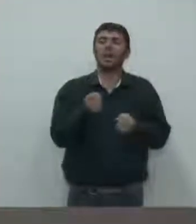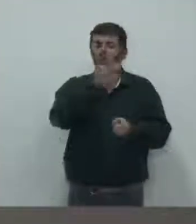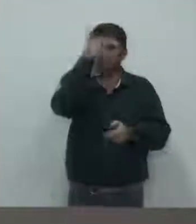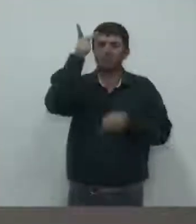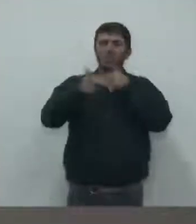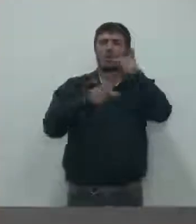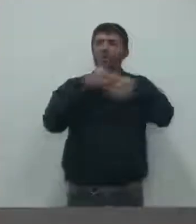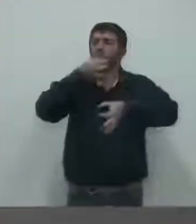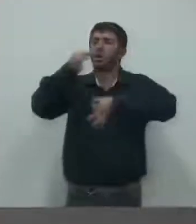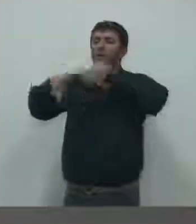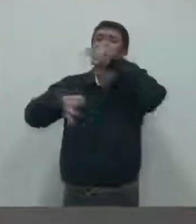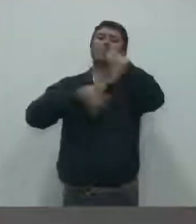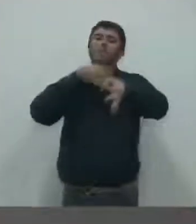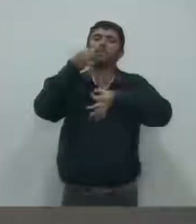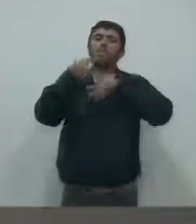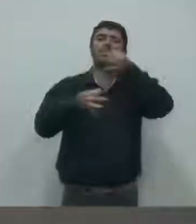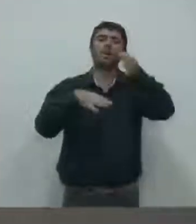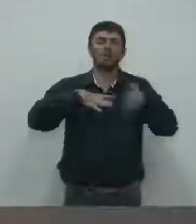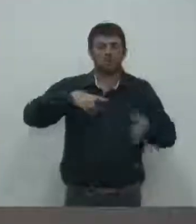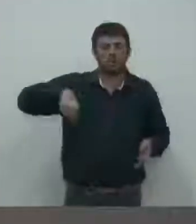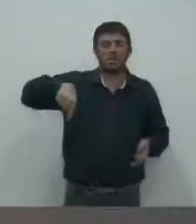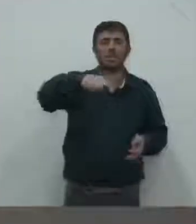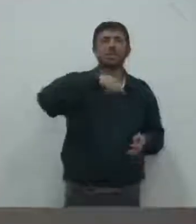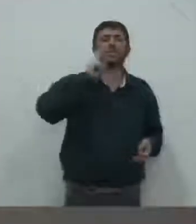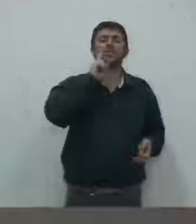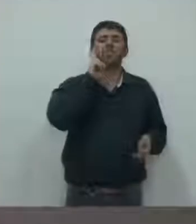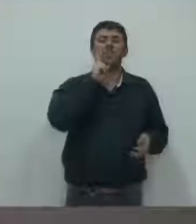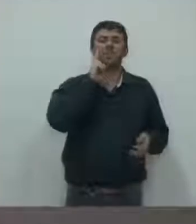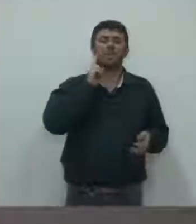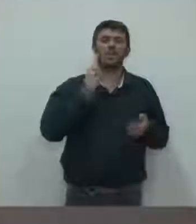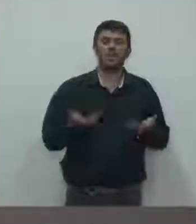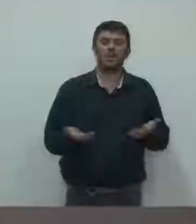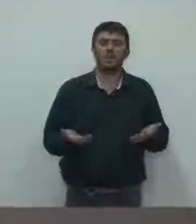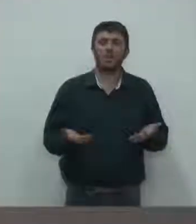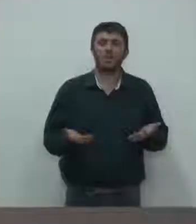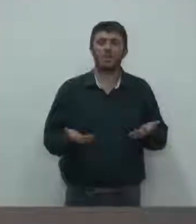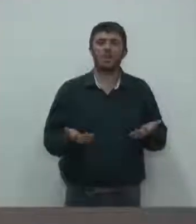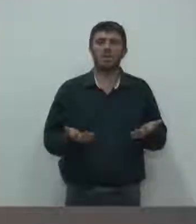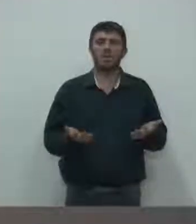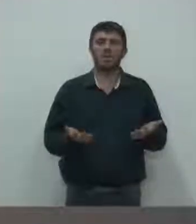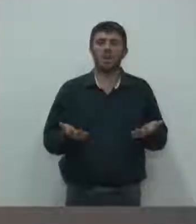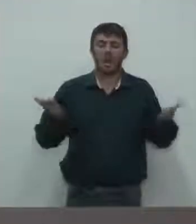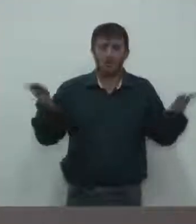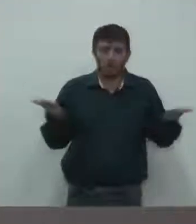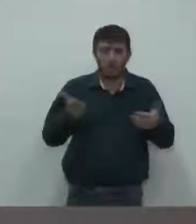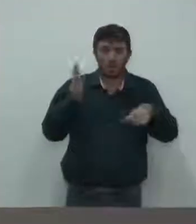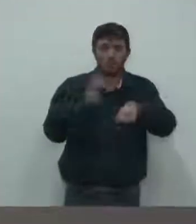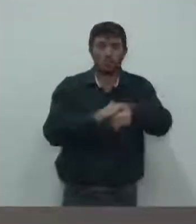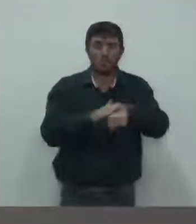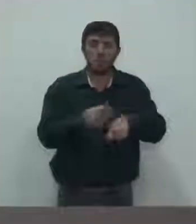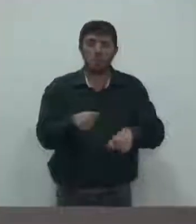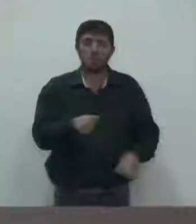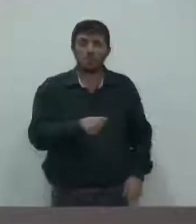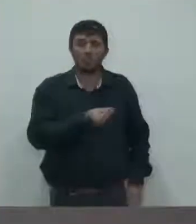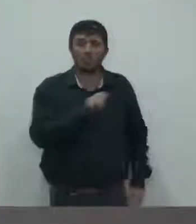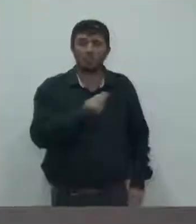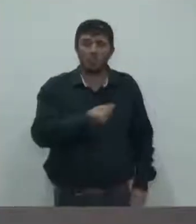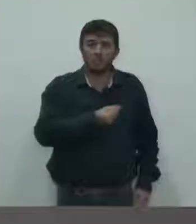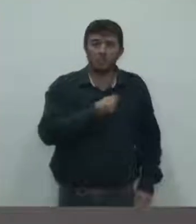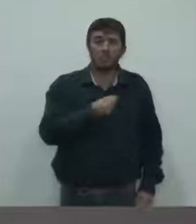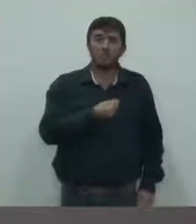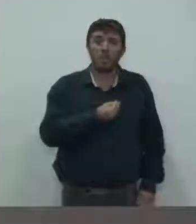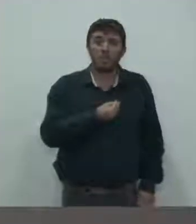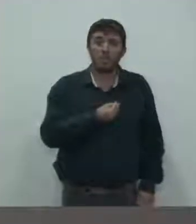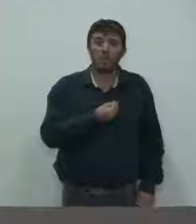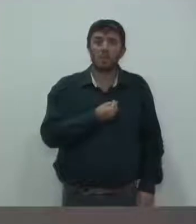melhorar, não é? Quantas vezes, até preservando, porque as pessoas, a gente está vivendo um momento tão delicado, né? Tem um grande amigo que ele falou assim, olha, eu